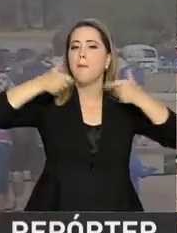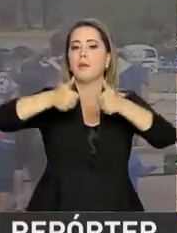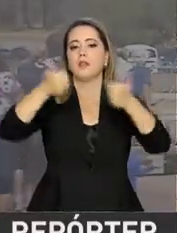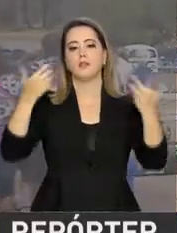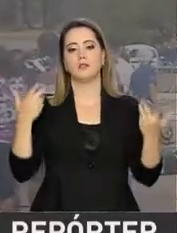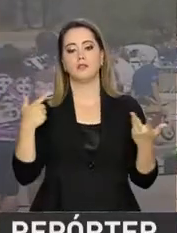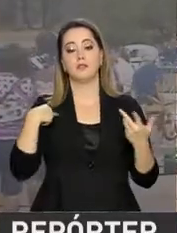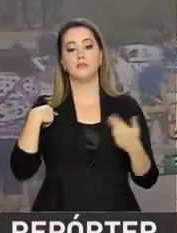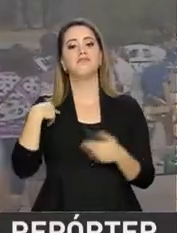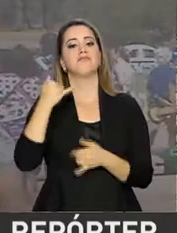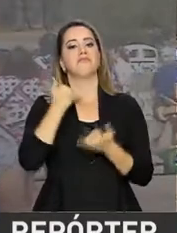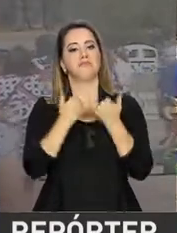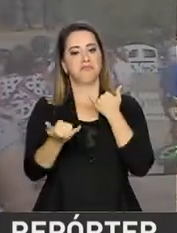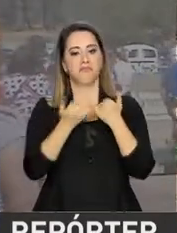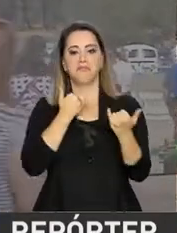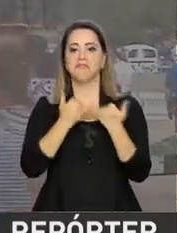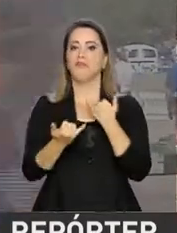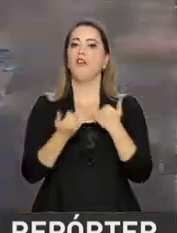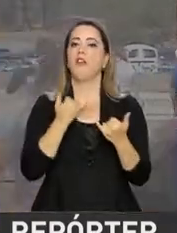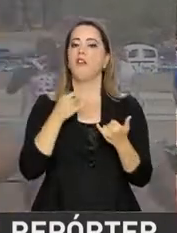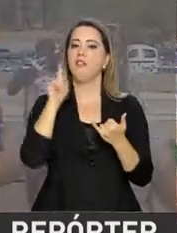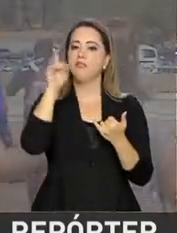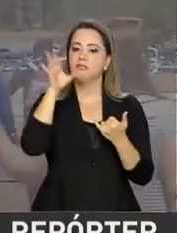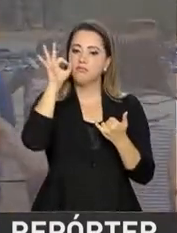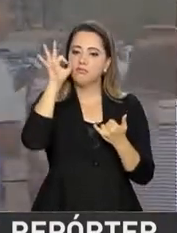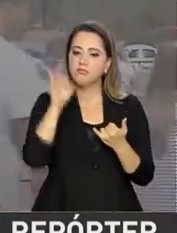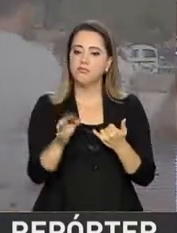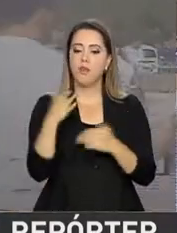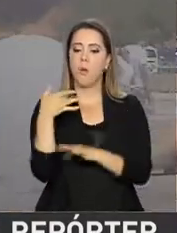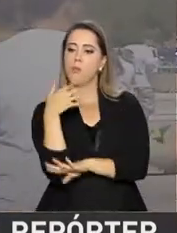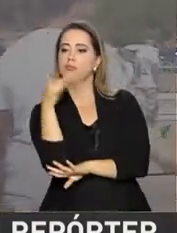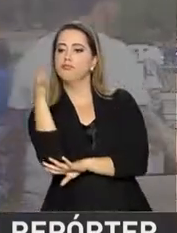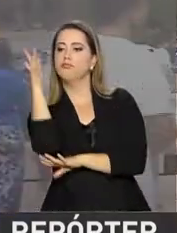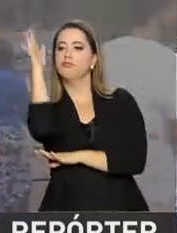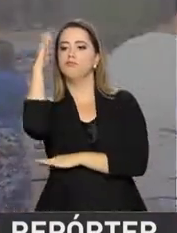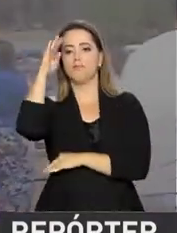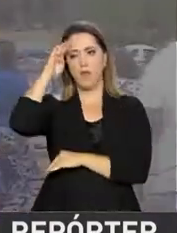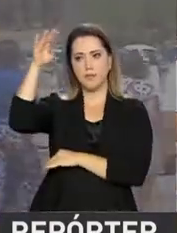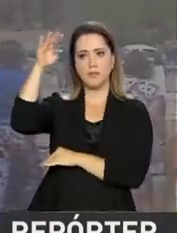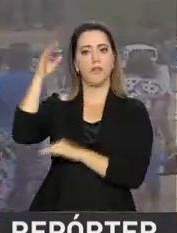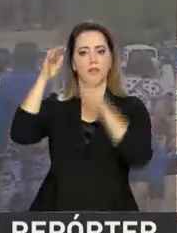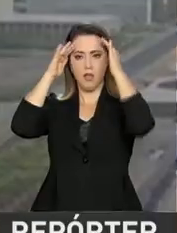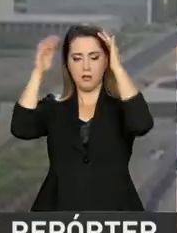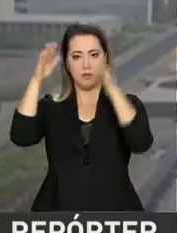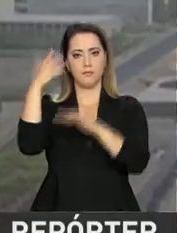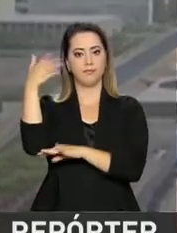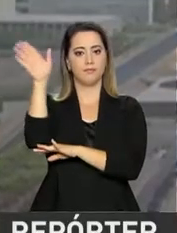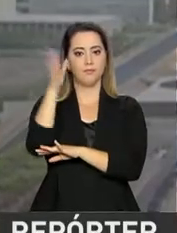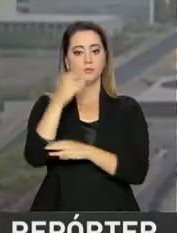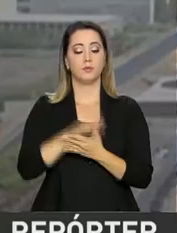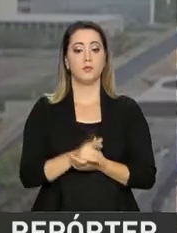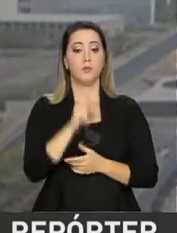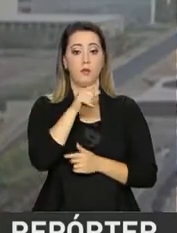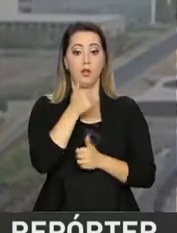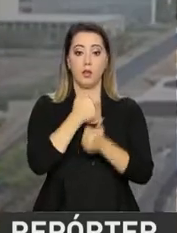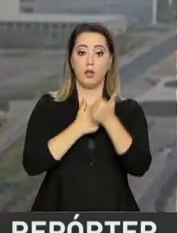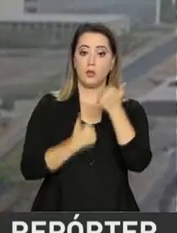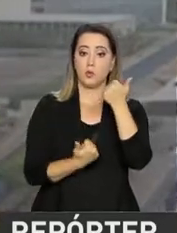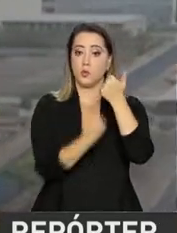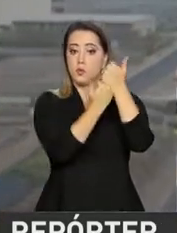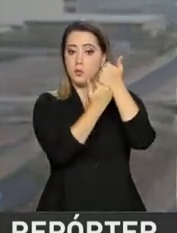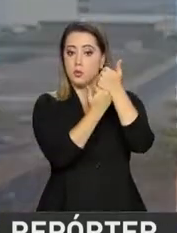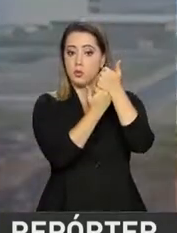o exemplo de referência à bandeira nacional nós temos que divulgar esse aqui não faz a substituição da bandeira